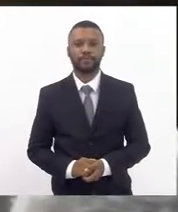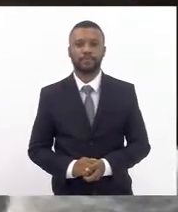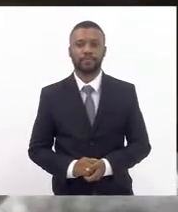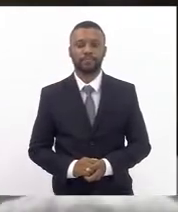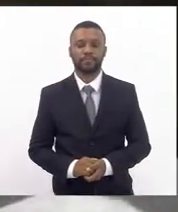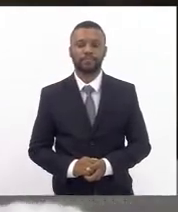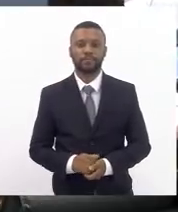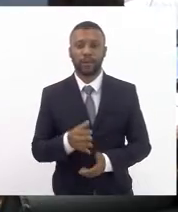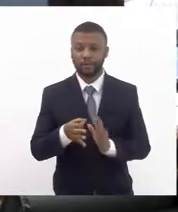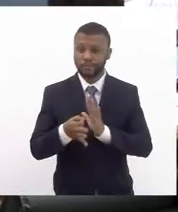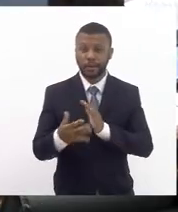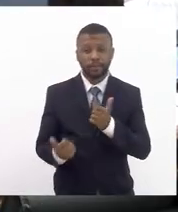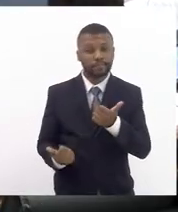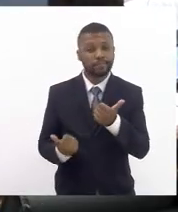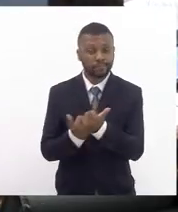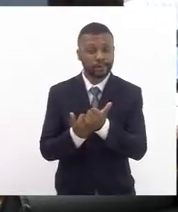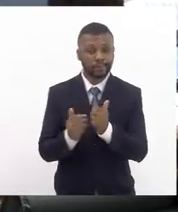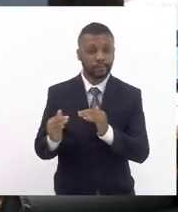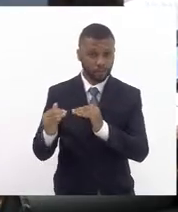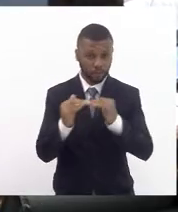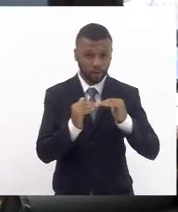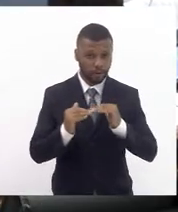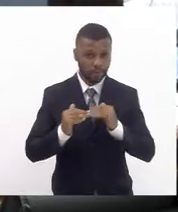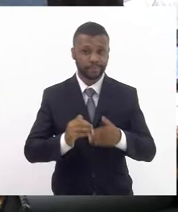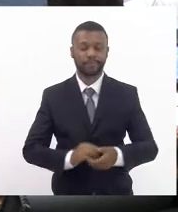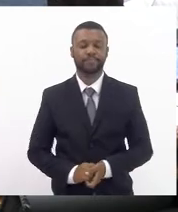Parecer favorável.